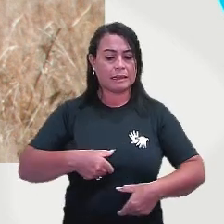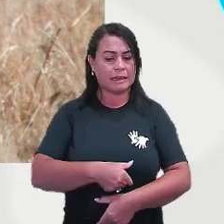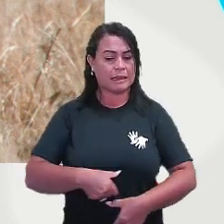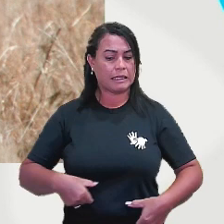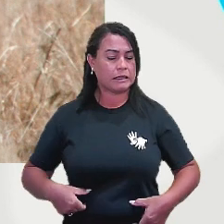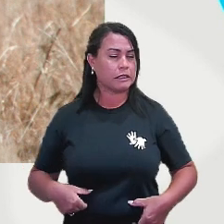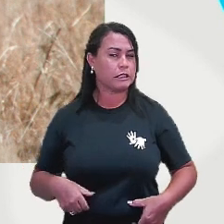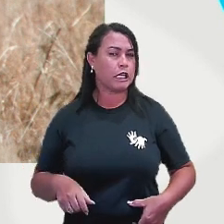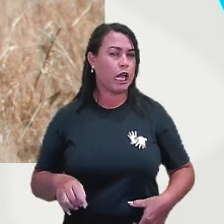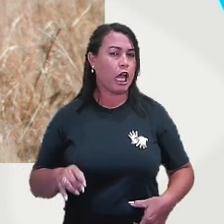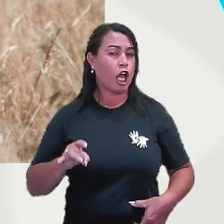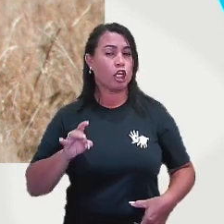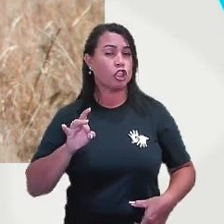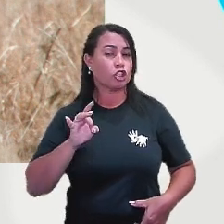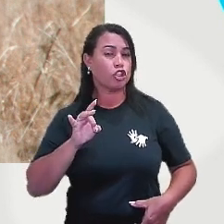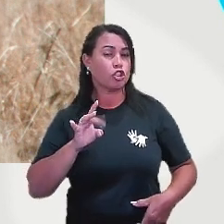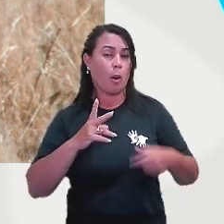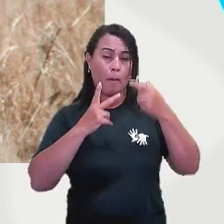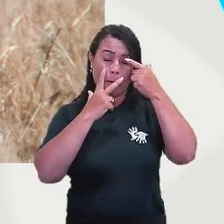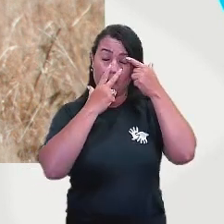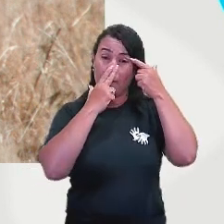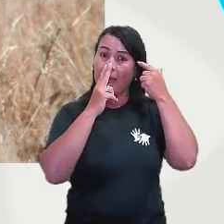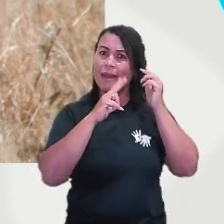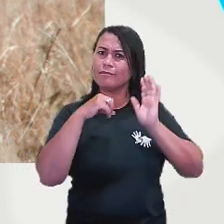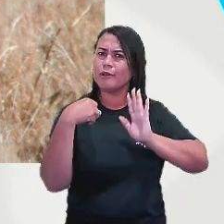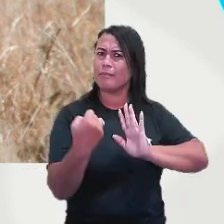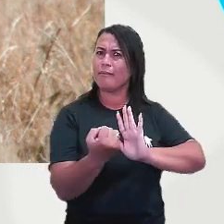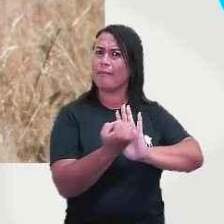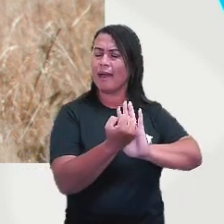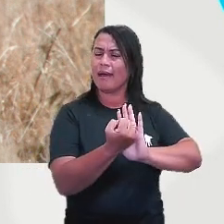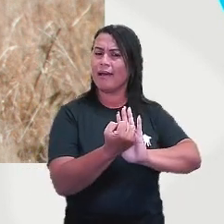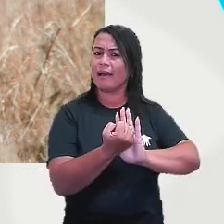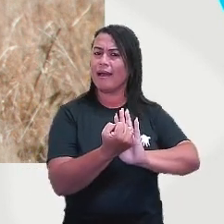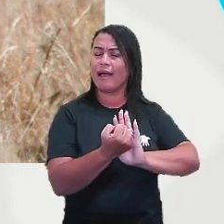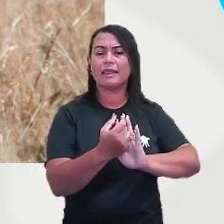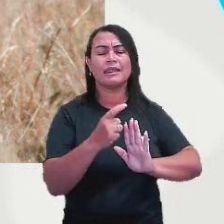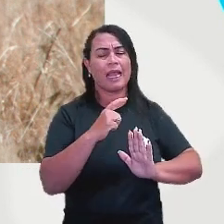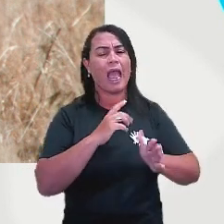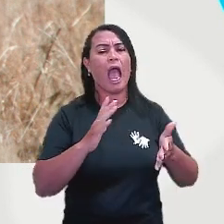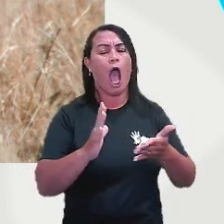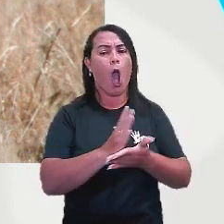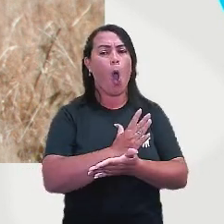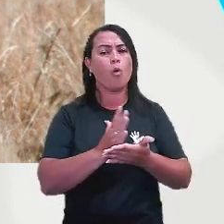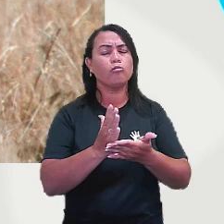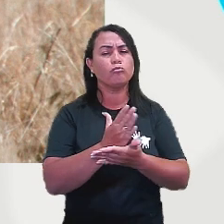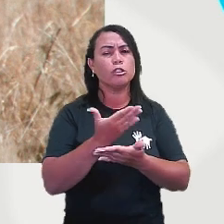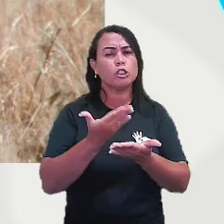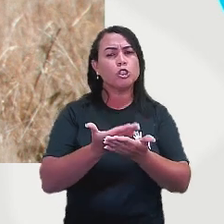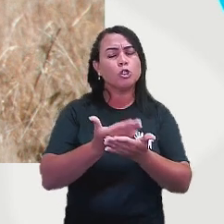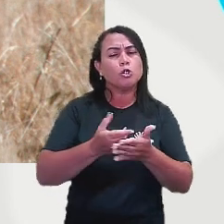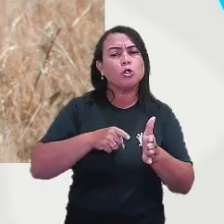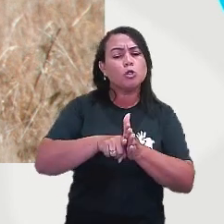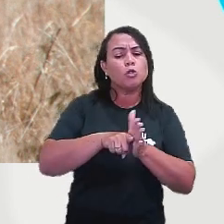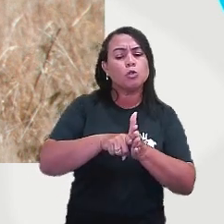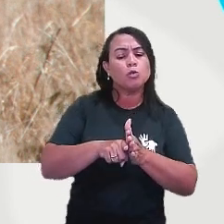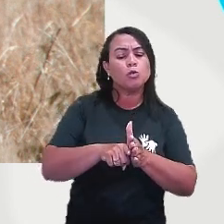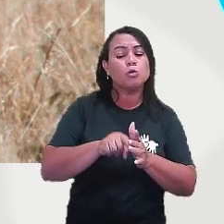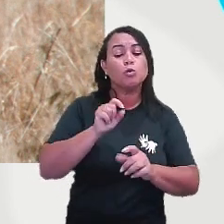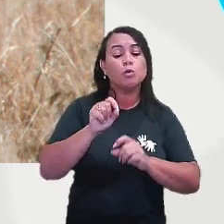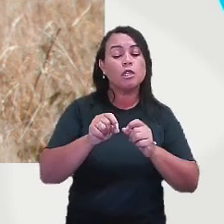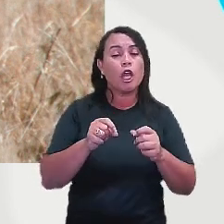servem de impressão digital, não. Alguns estudos dizem que essas listras servem